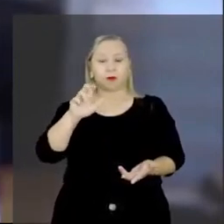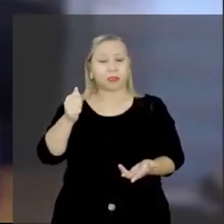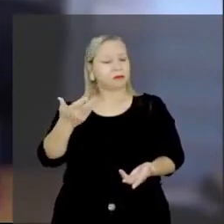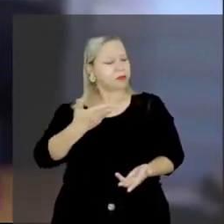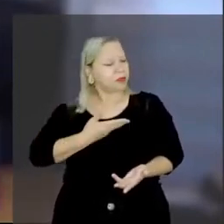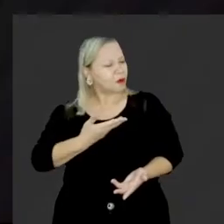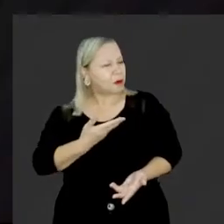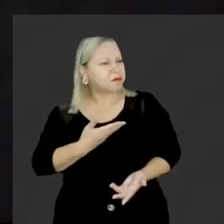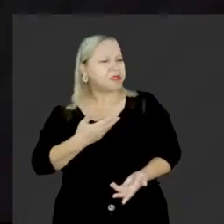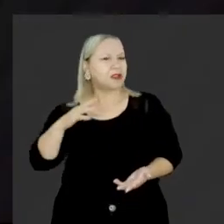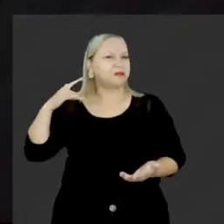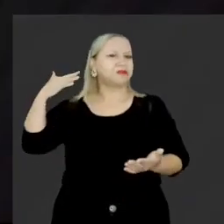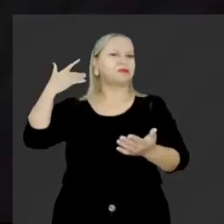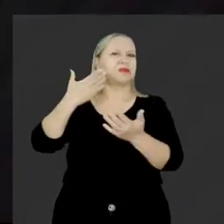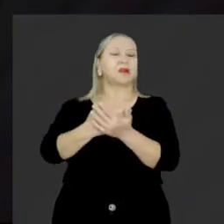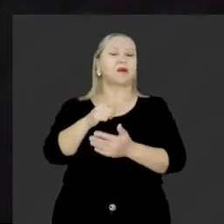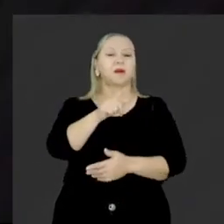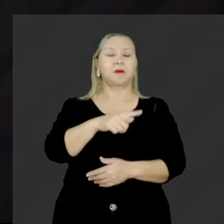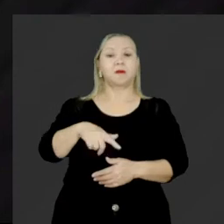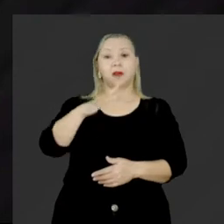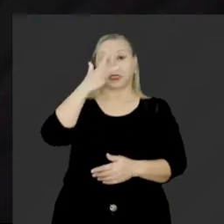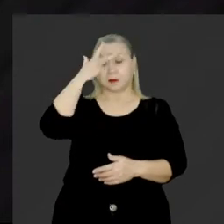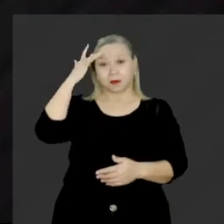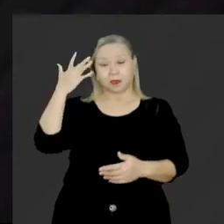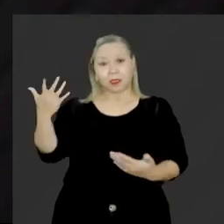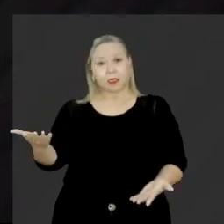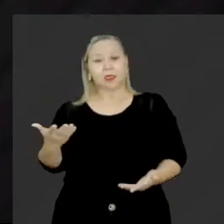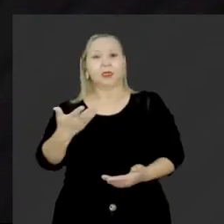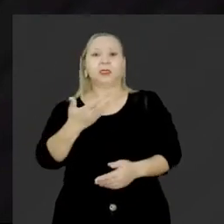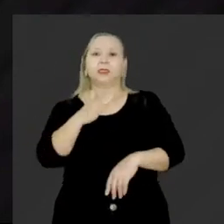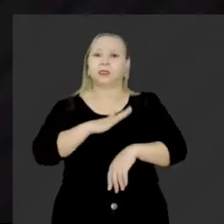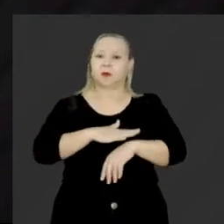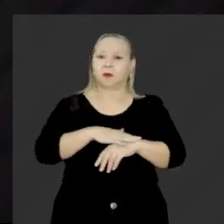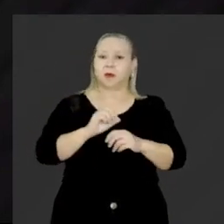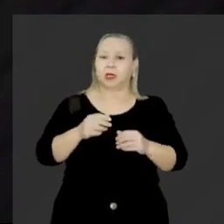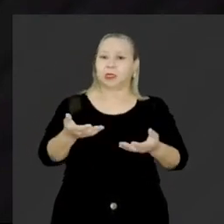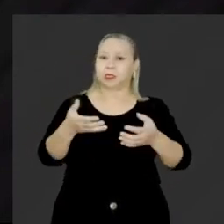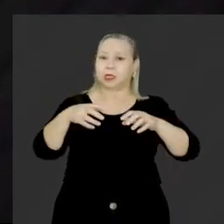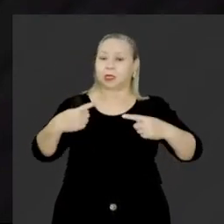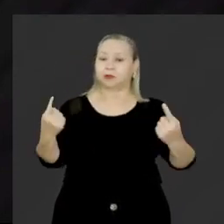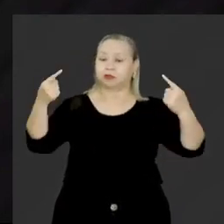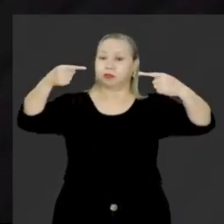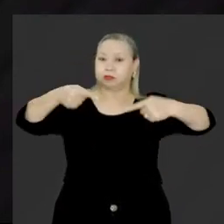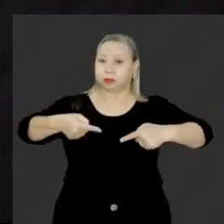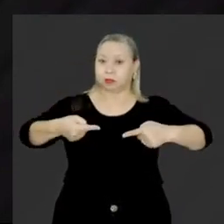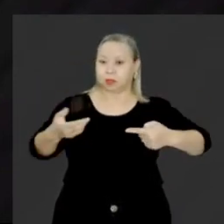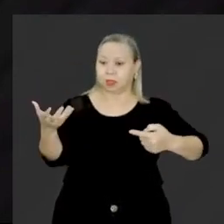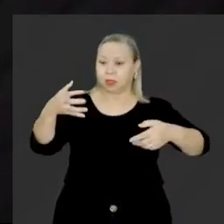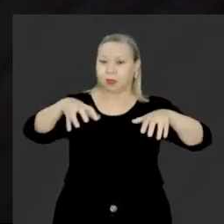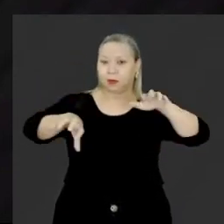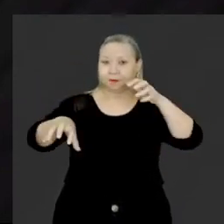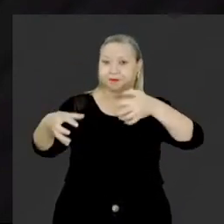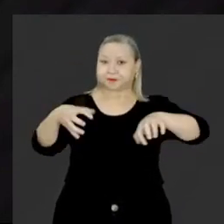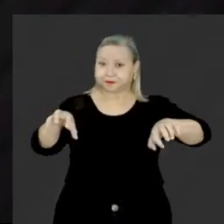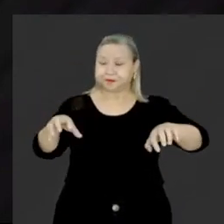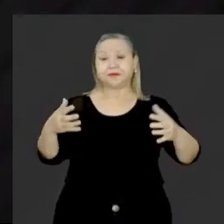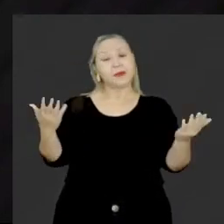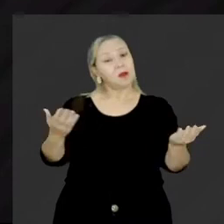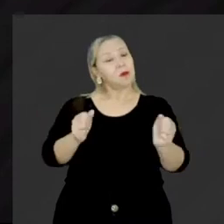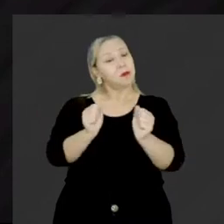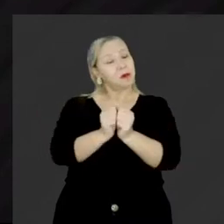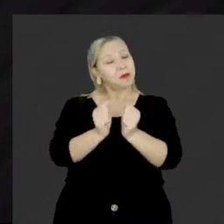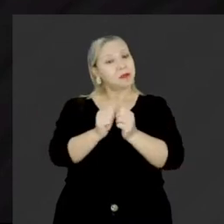terminar todas as conversas com os partidos políticos. E aí eu vou construir uma chapa para ganhar as eleições e,